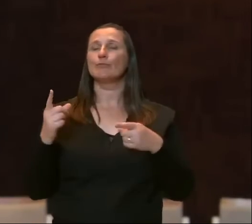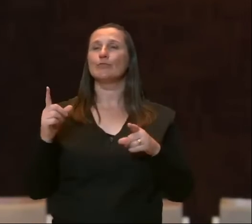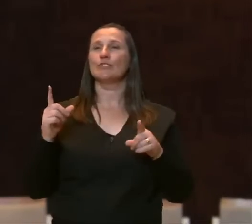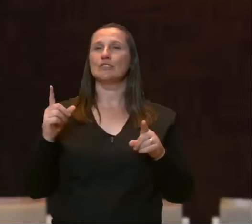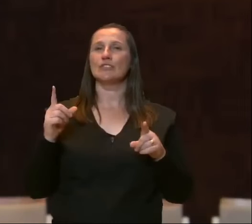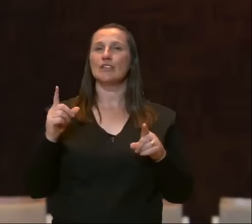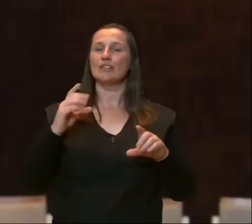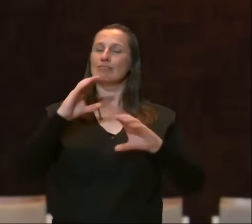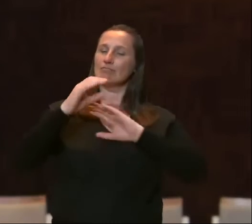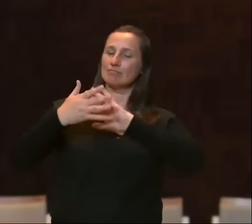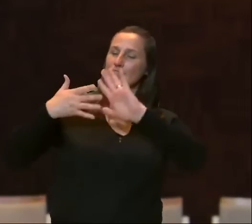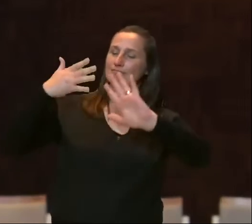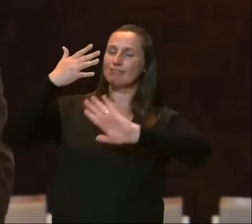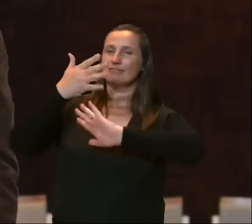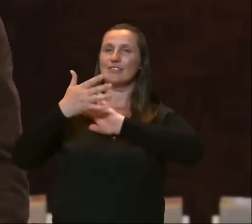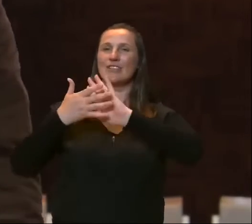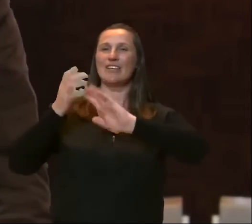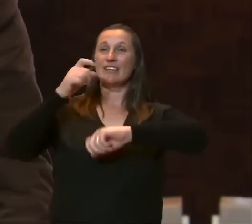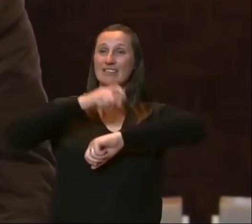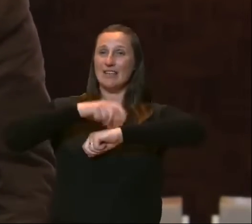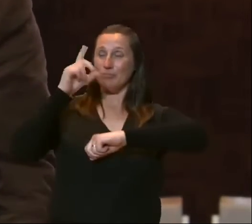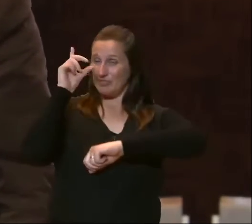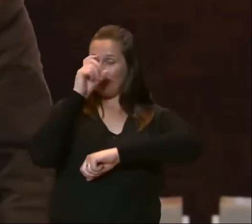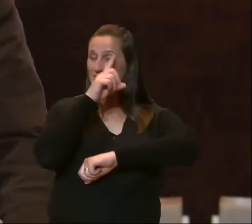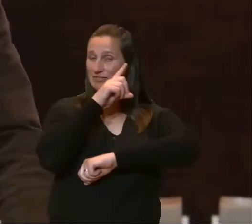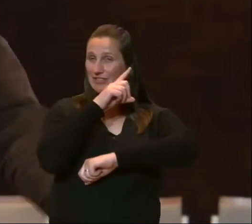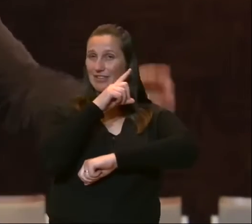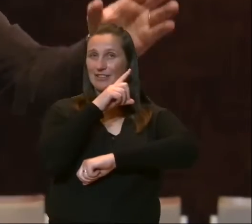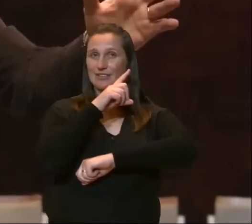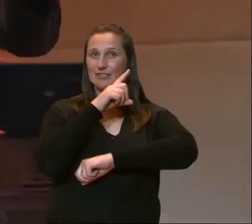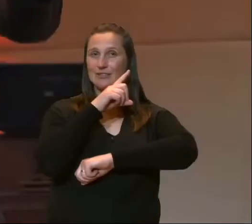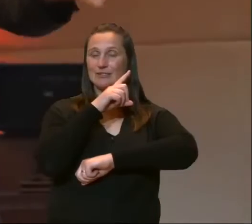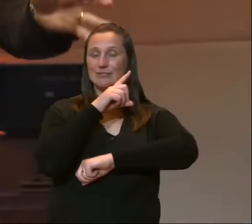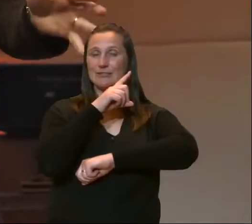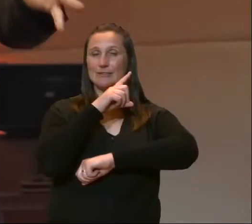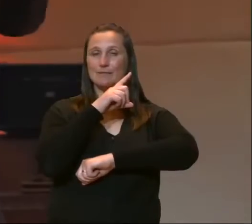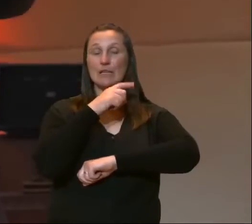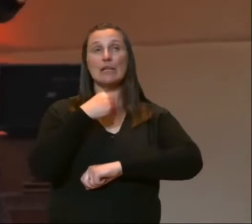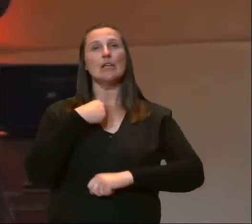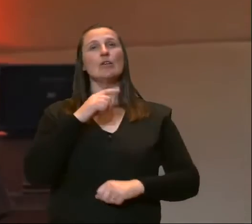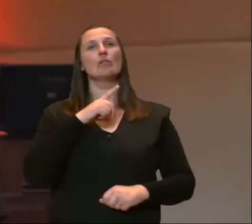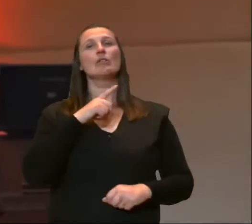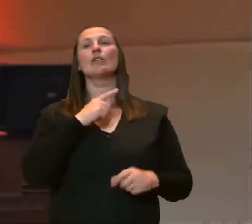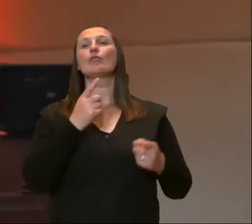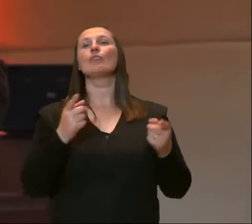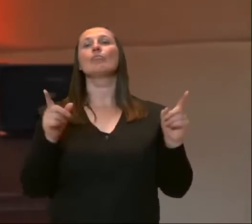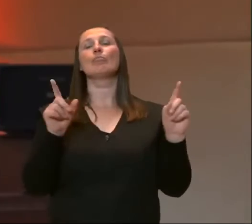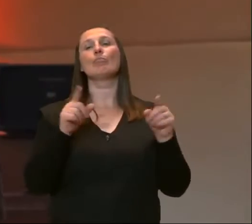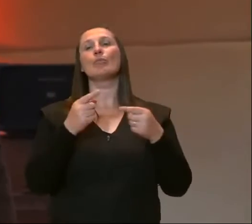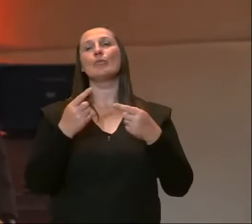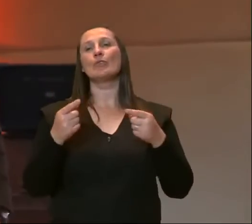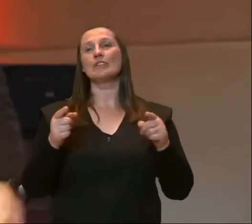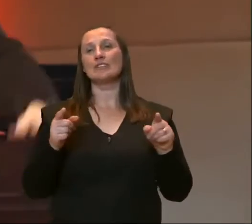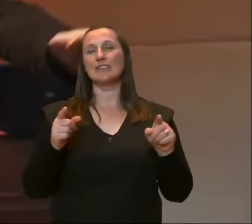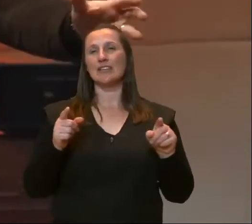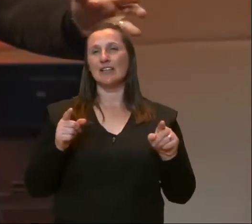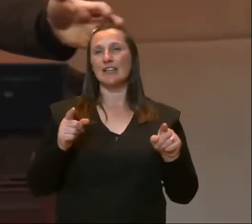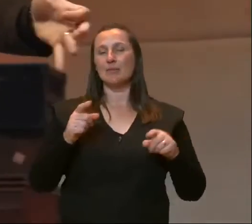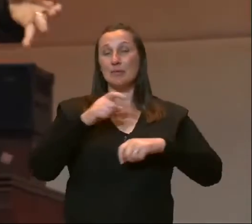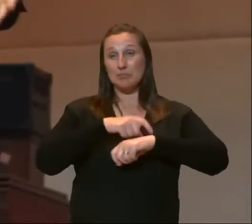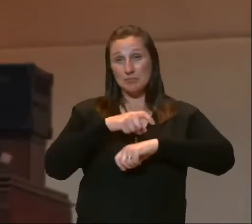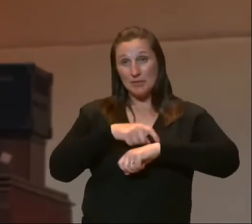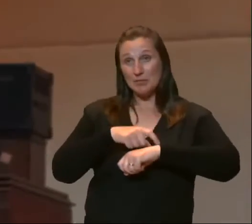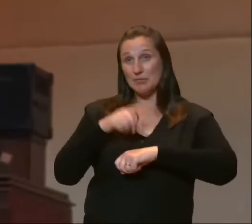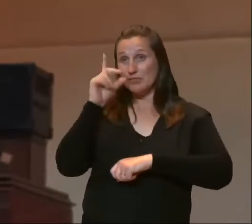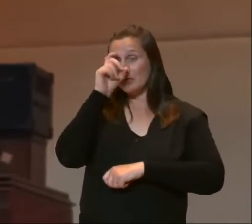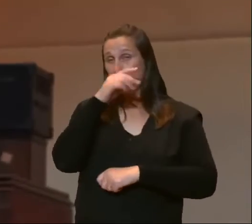que você canta enquanto está nos vales. Eu tenho músicas para estações da minha vida. Músicas